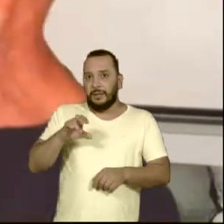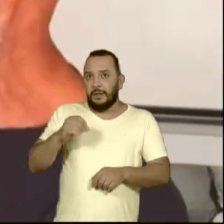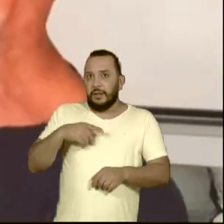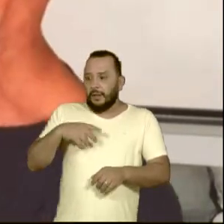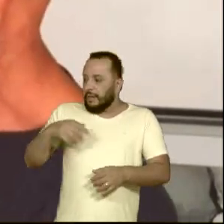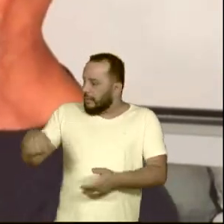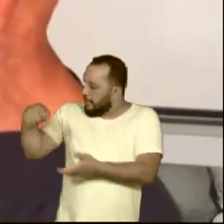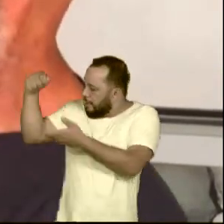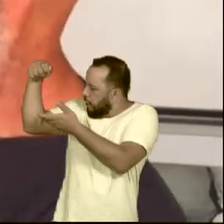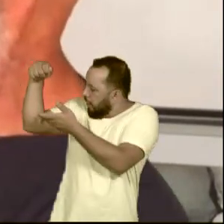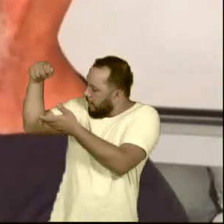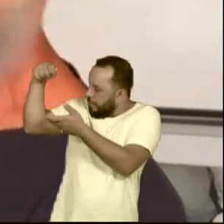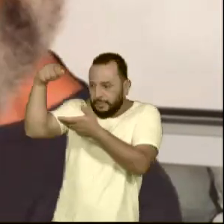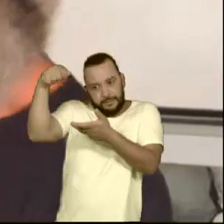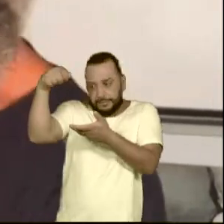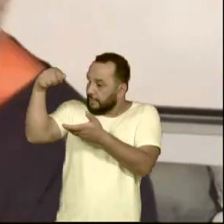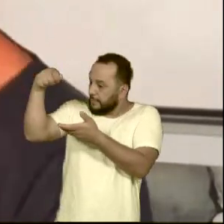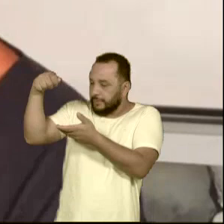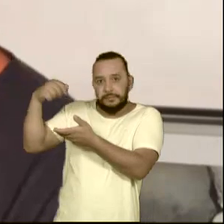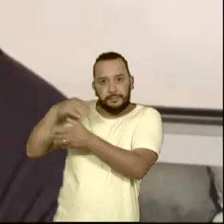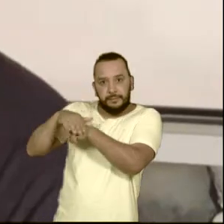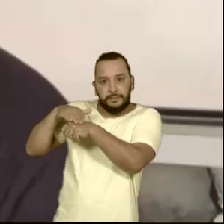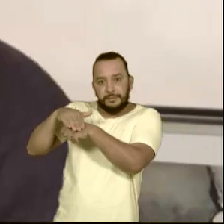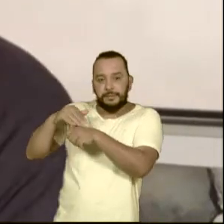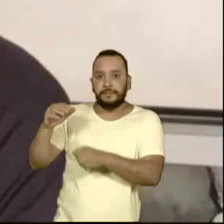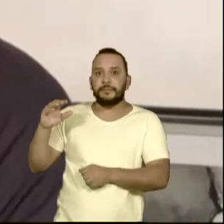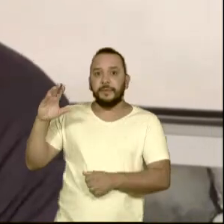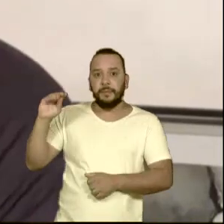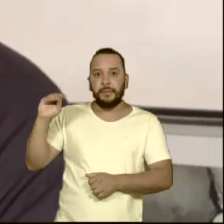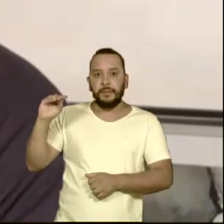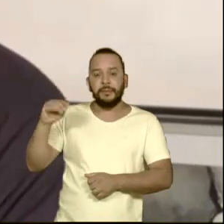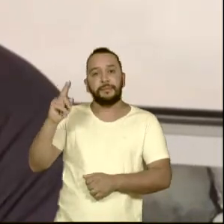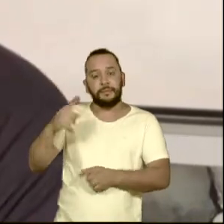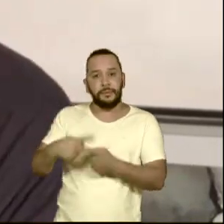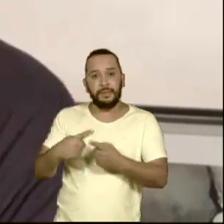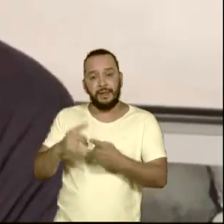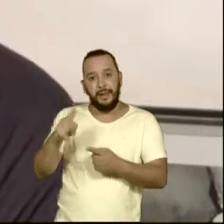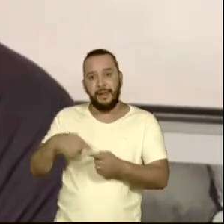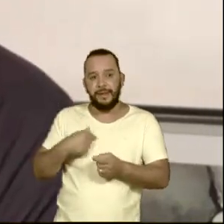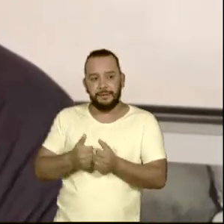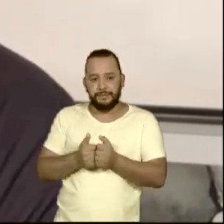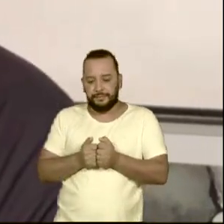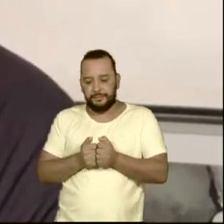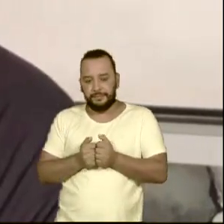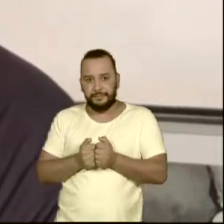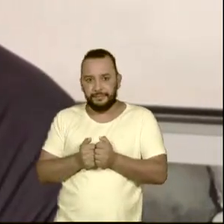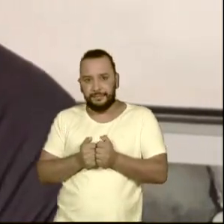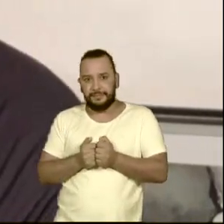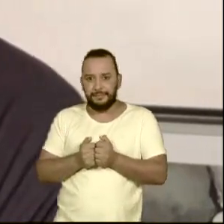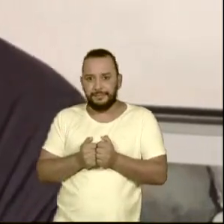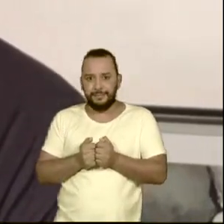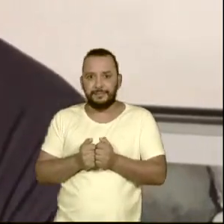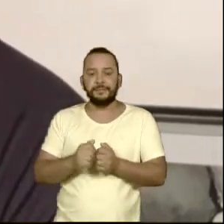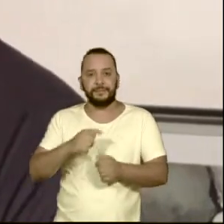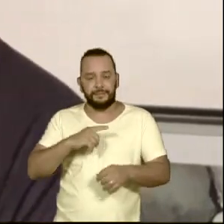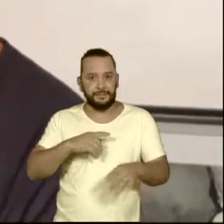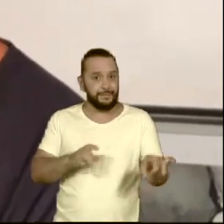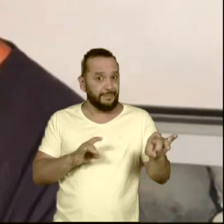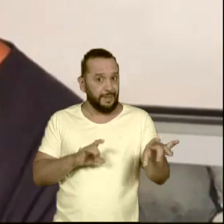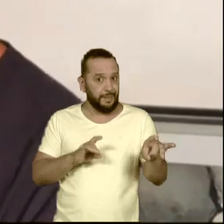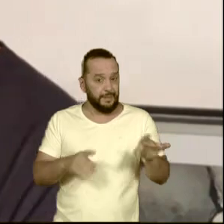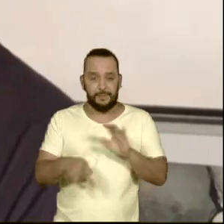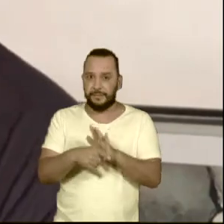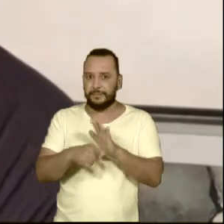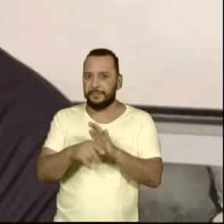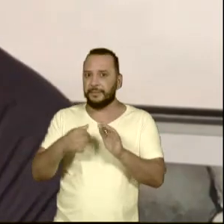o tap e flap aqui do lado dele e trocar uma ideia com ele. Porque eles eram rádio controle. Então, técnicas de bonecos,